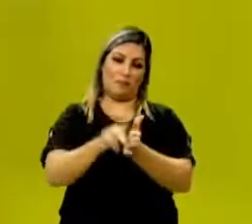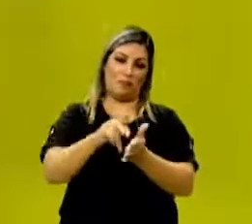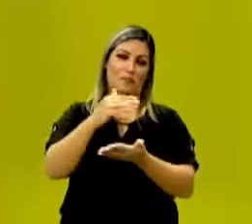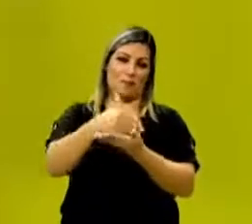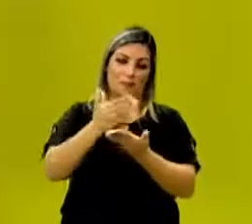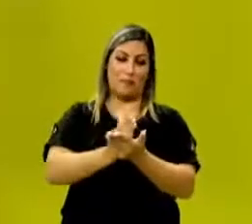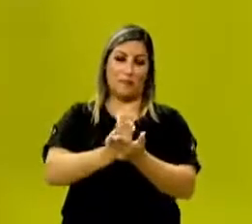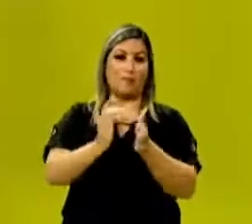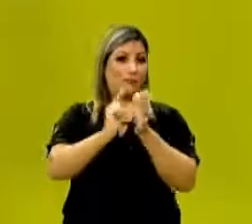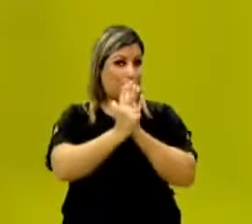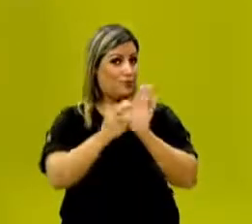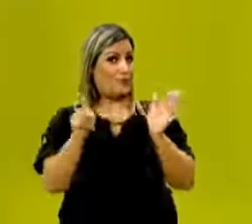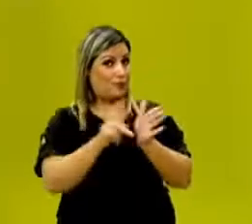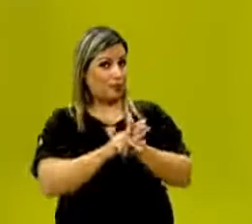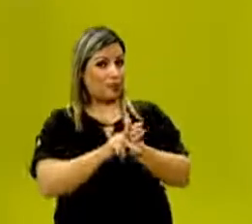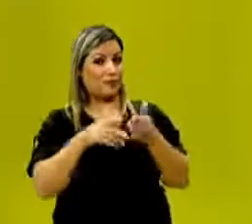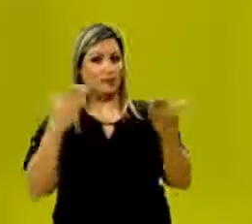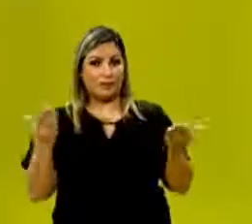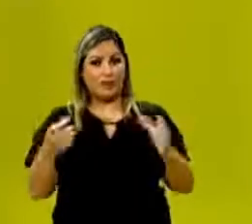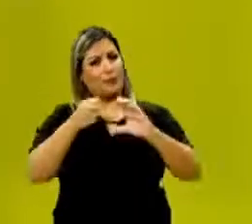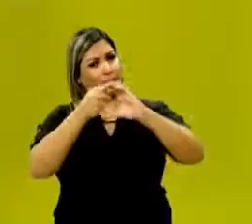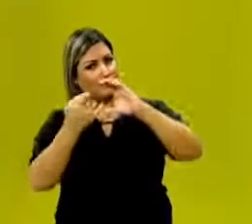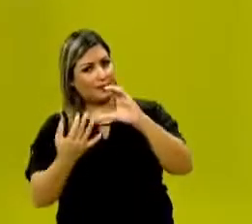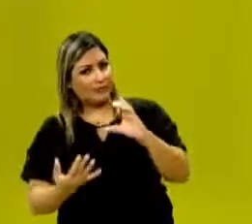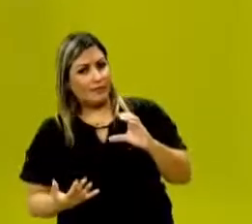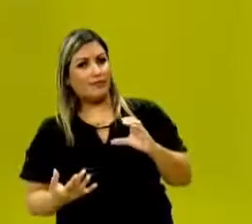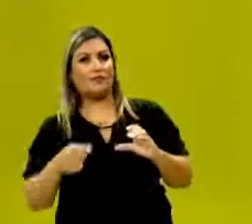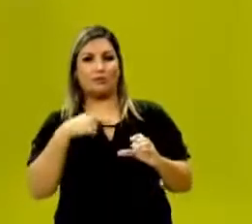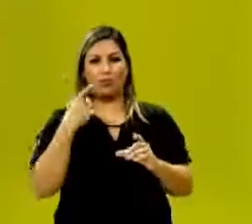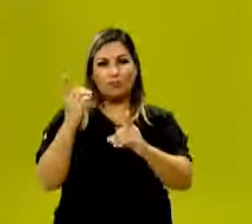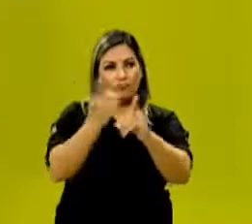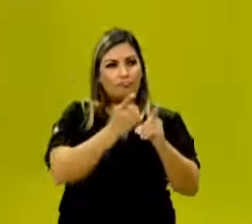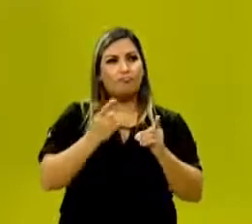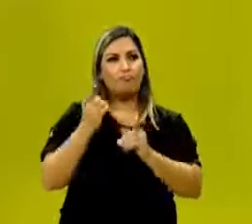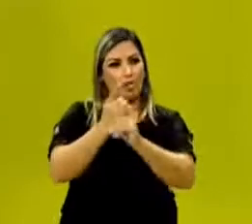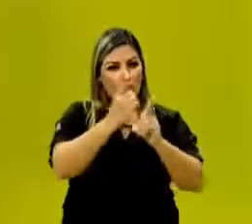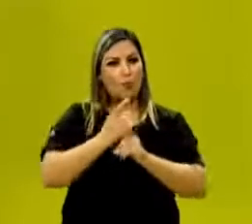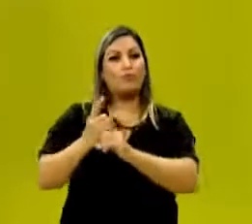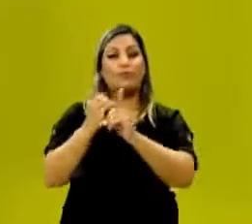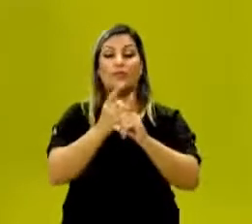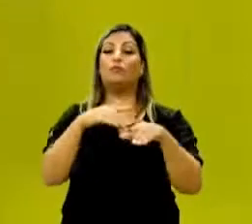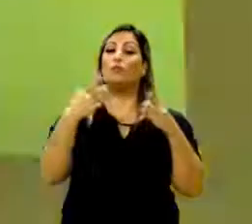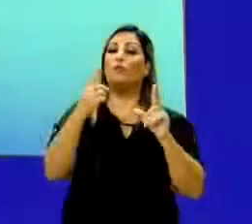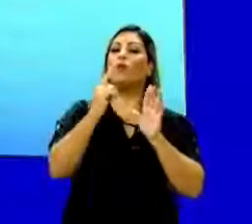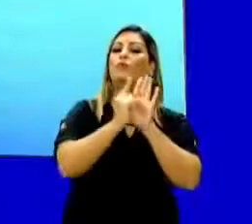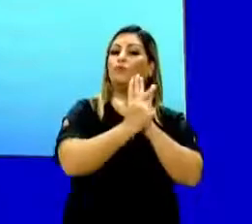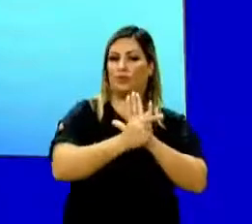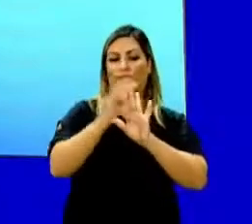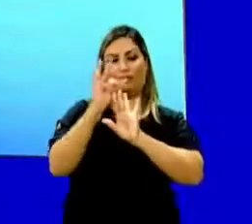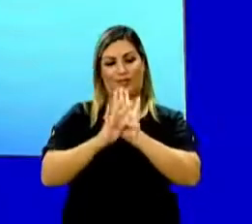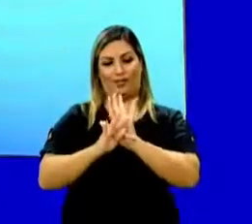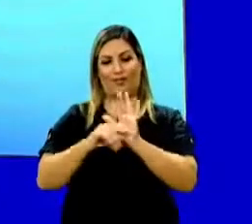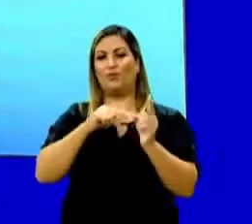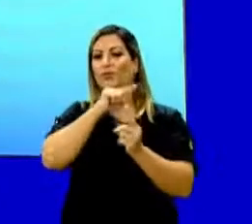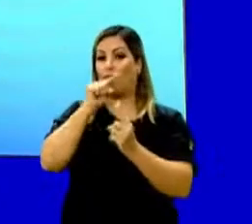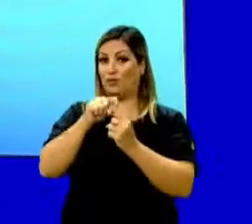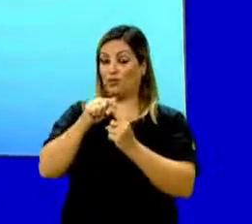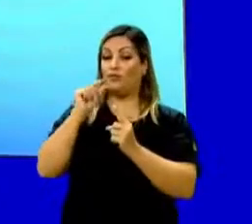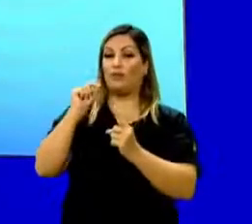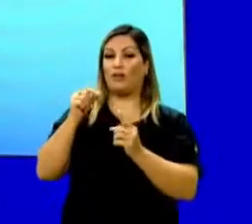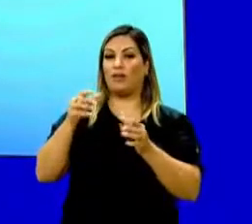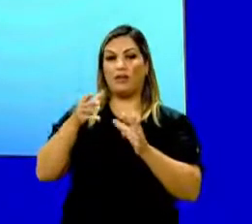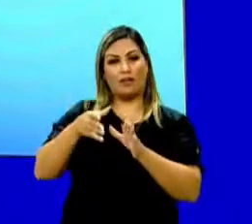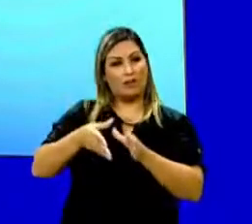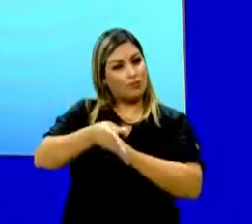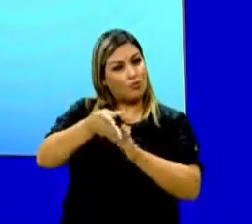esse é o gênero textual. Então, pelas características, nós vamos identificando qual é o gênero textual. Qual é o objetivo dele?